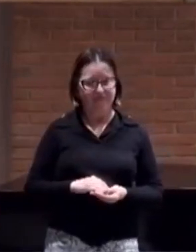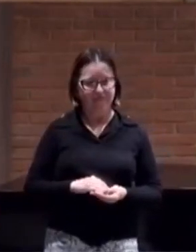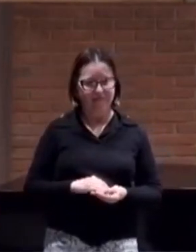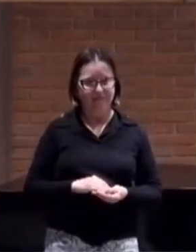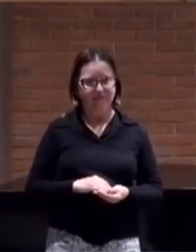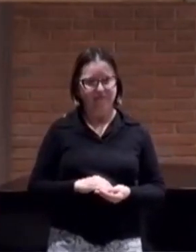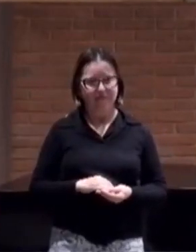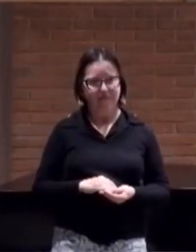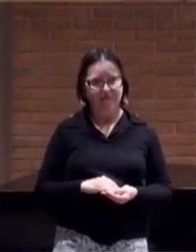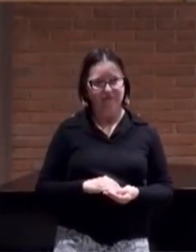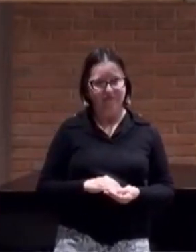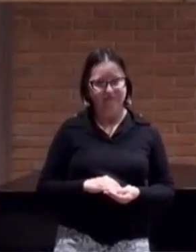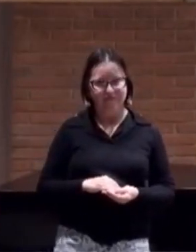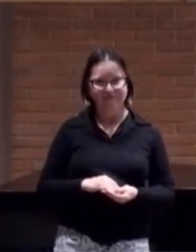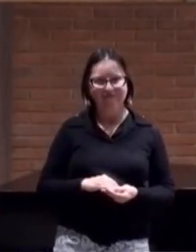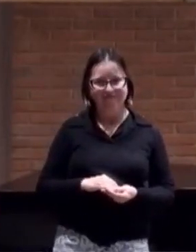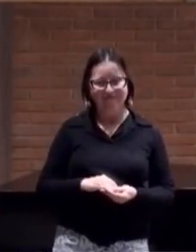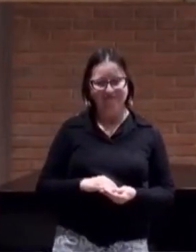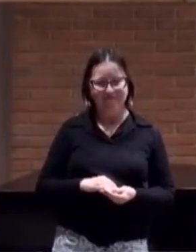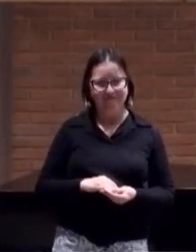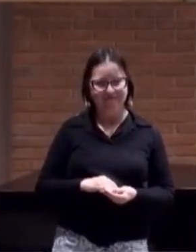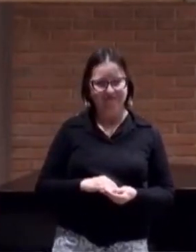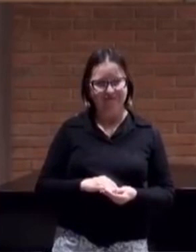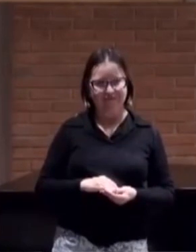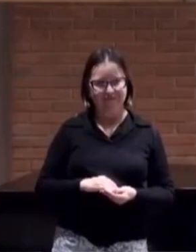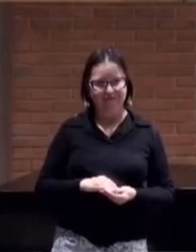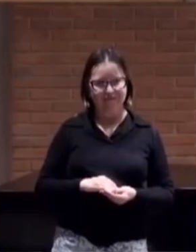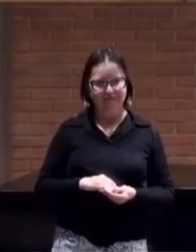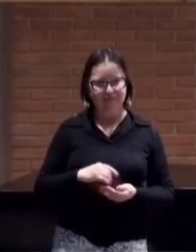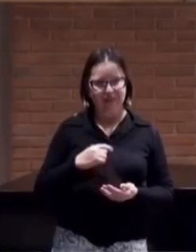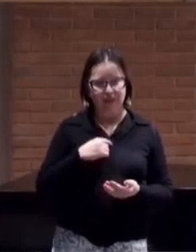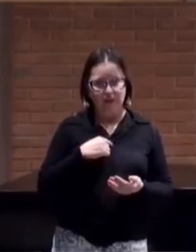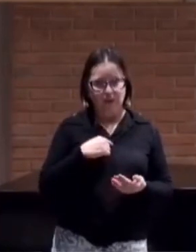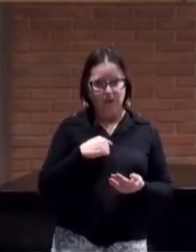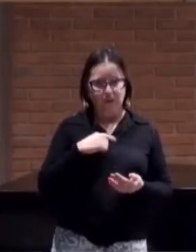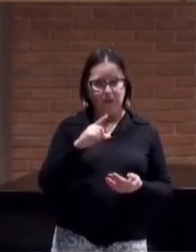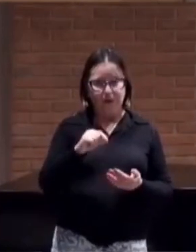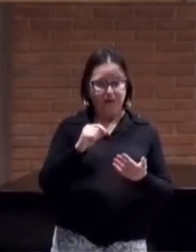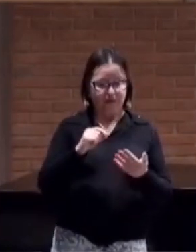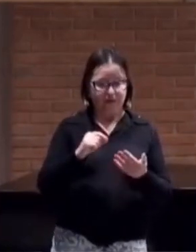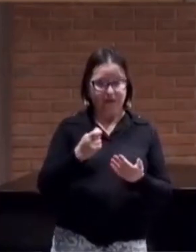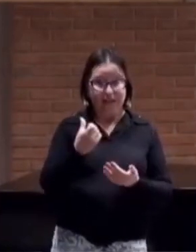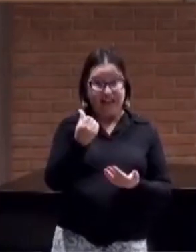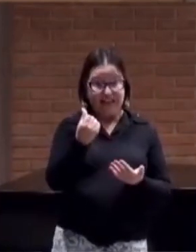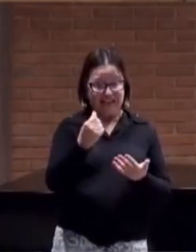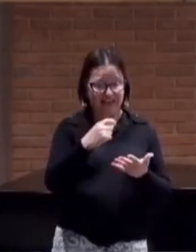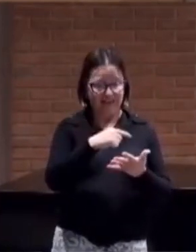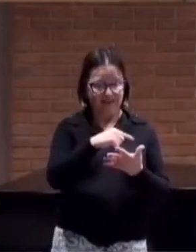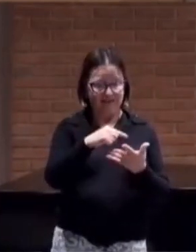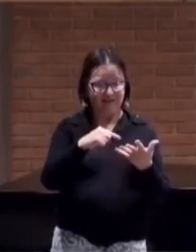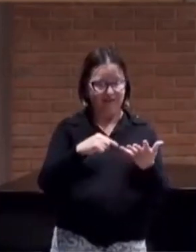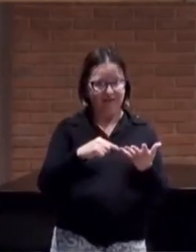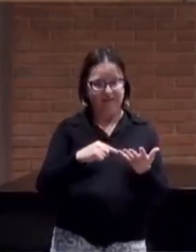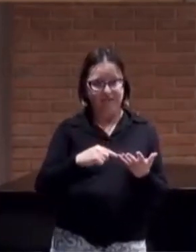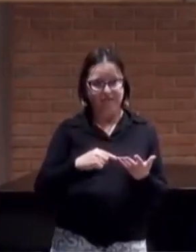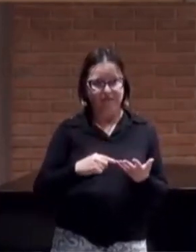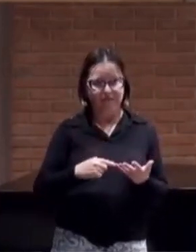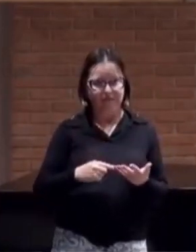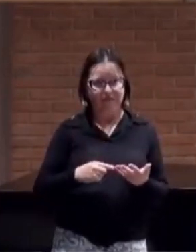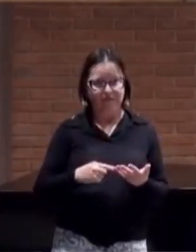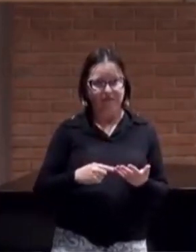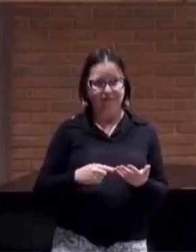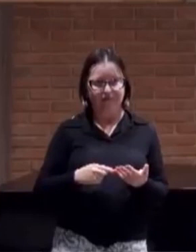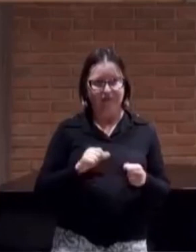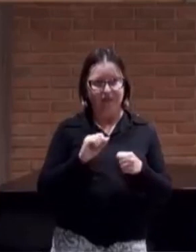Eu peguei 6 coisas que geram